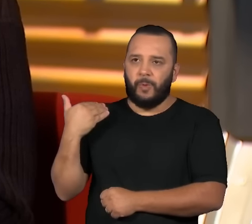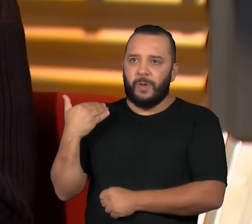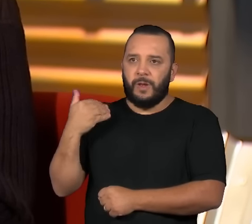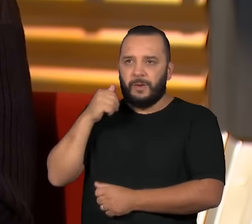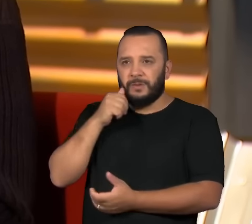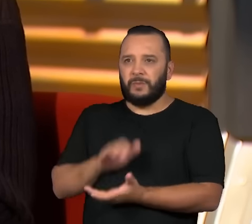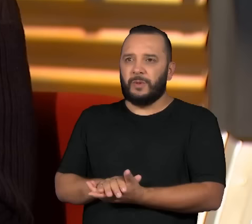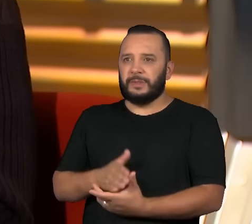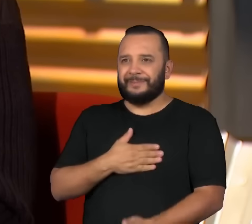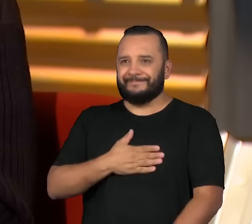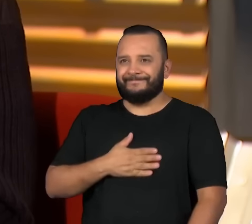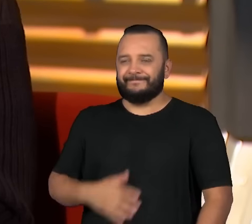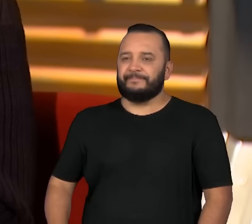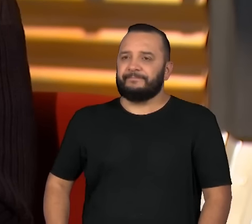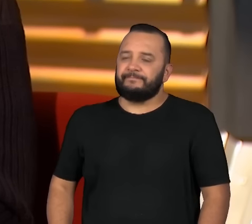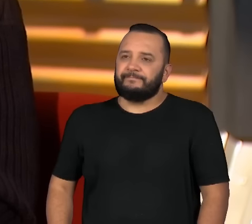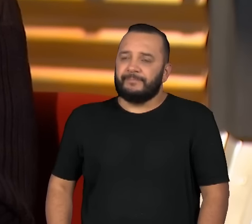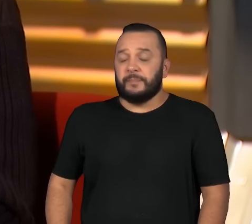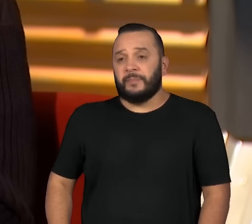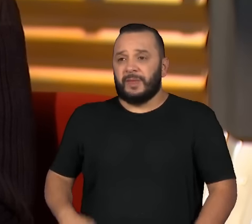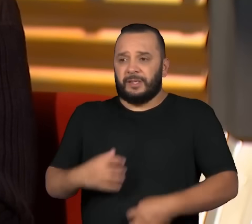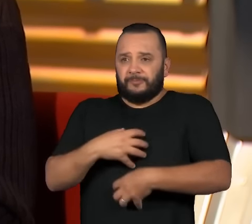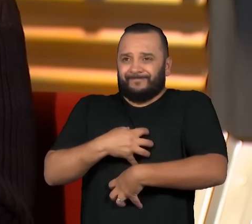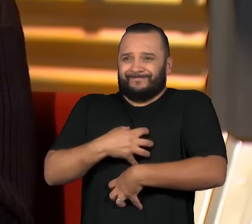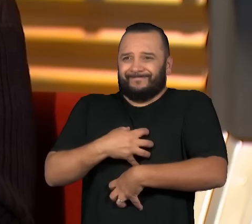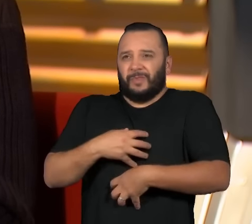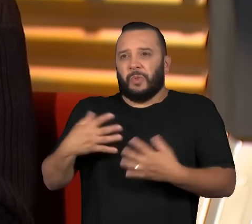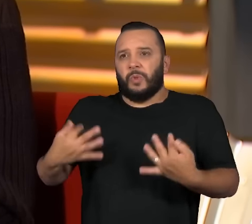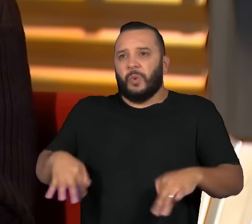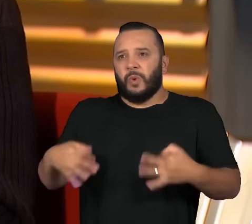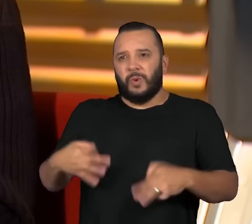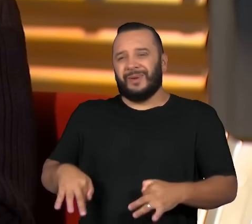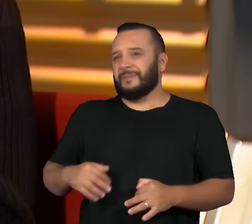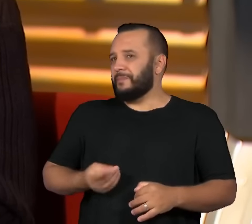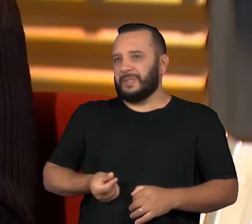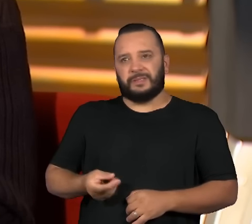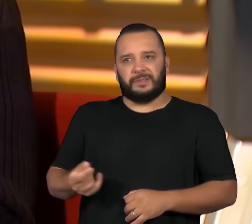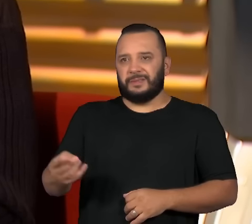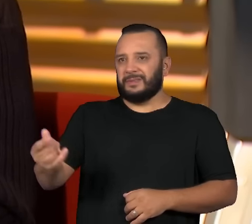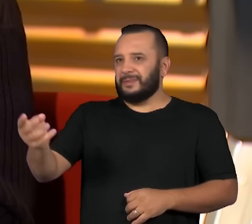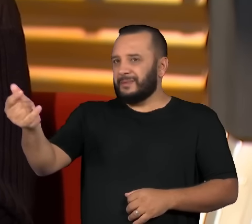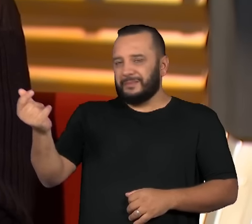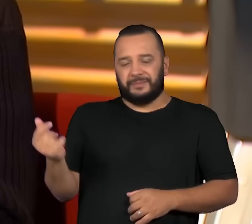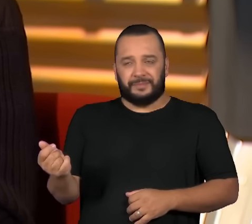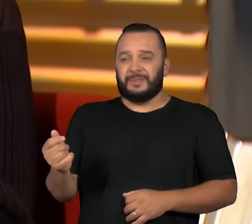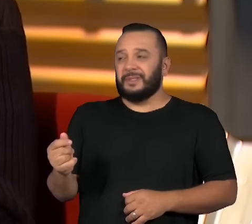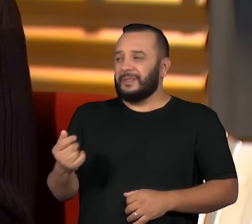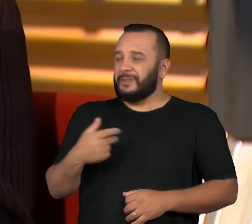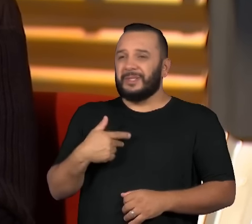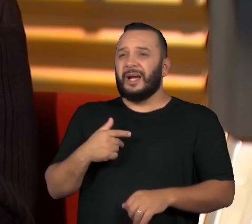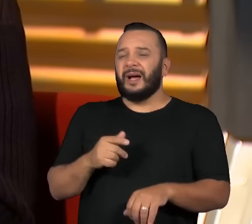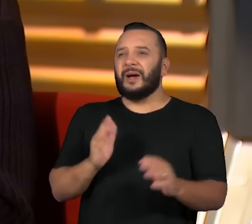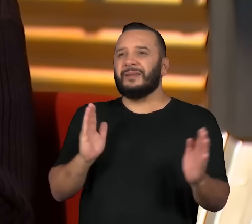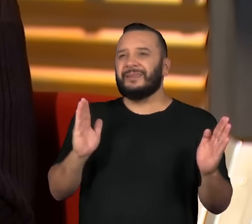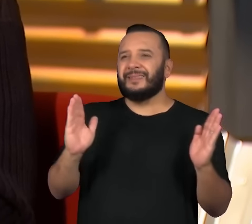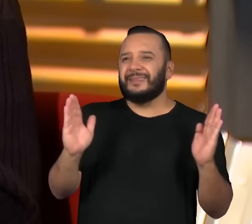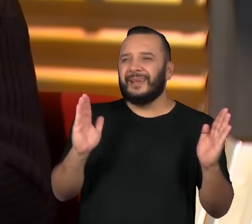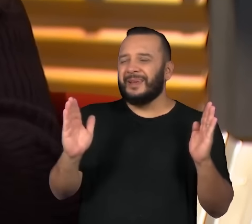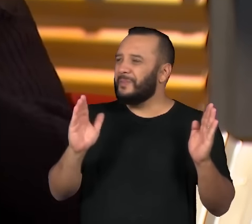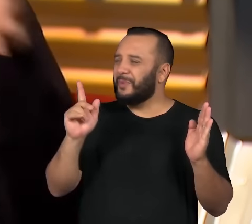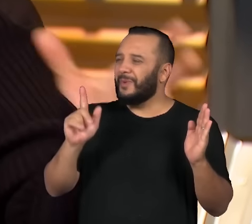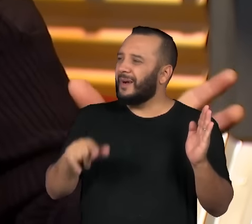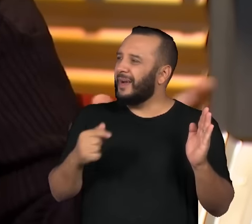Mas eu acho que o luto, acho que ele vai ser para sempre, eu acho, sabe? O tempo, ele é um conceito muito doido também, né? Muitas